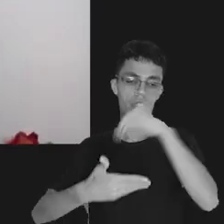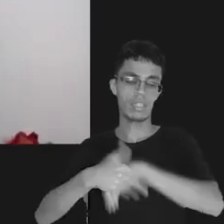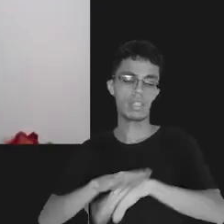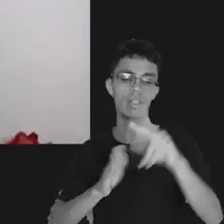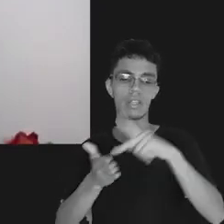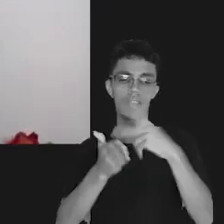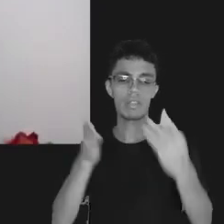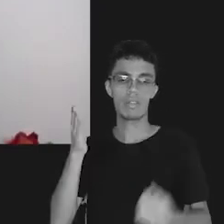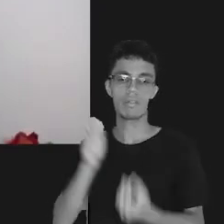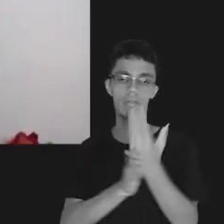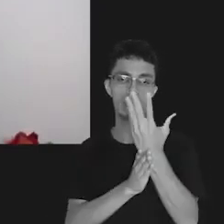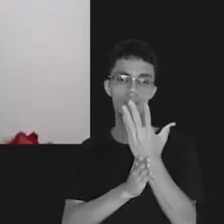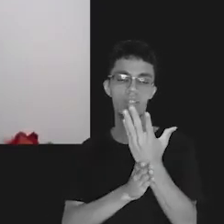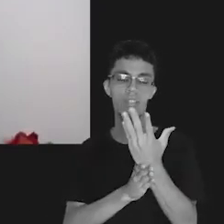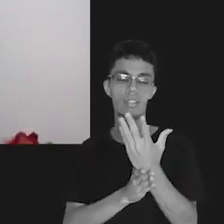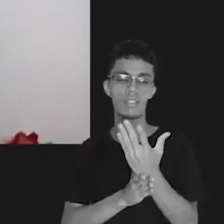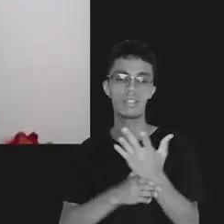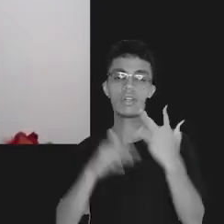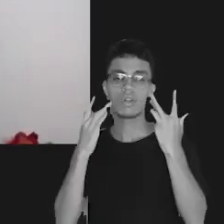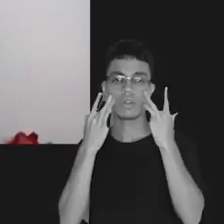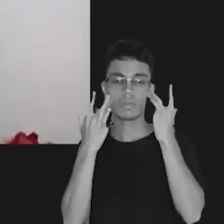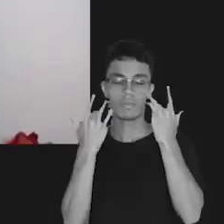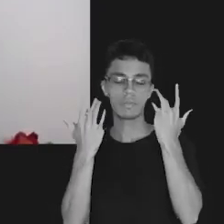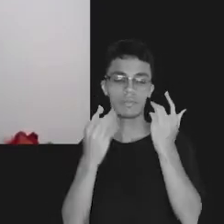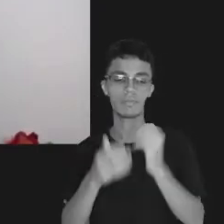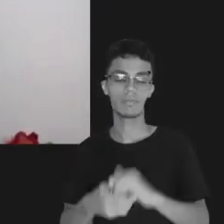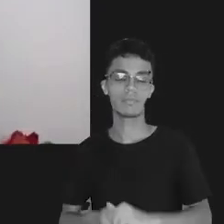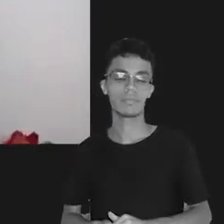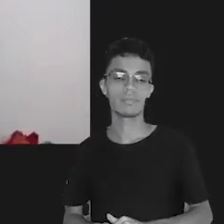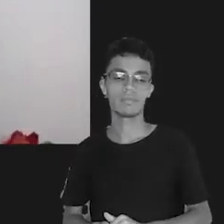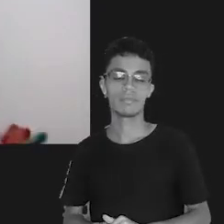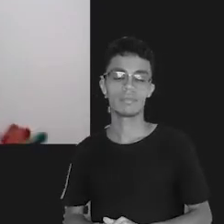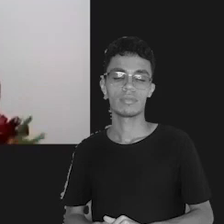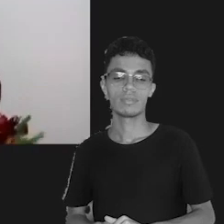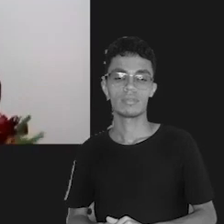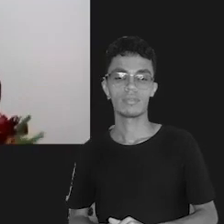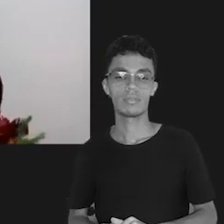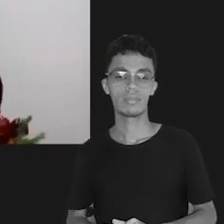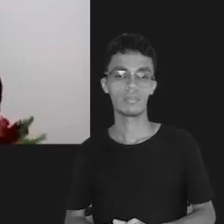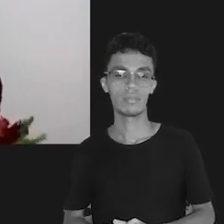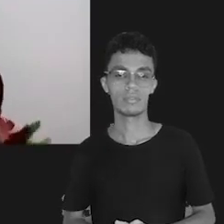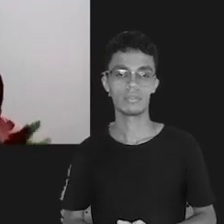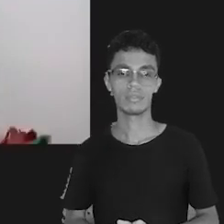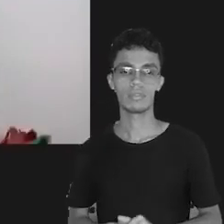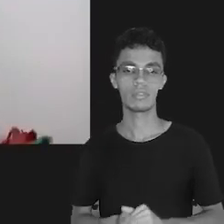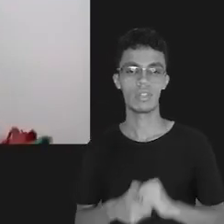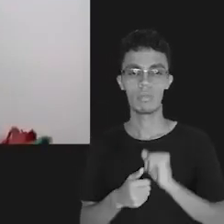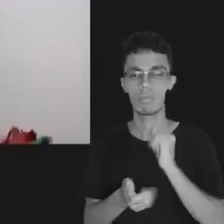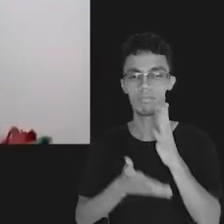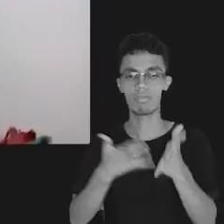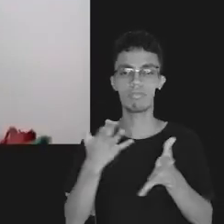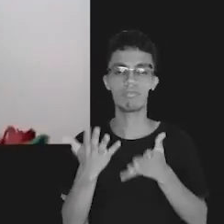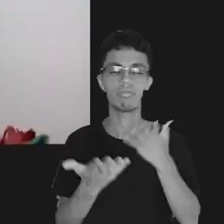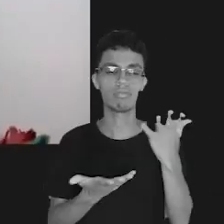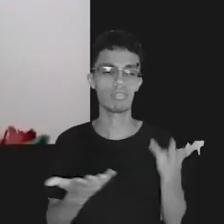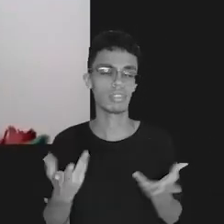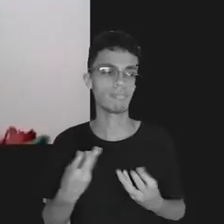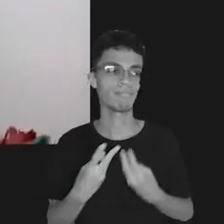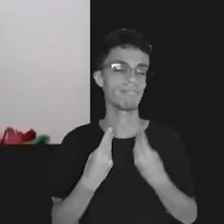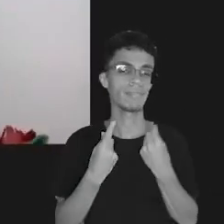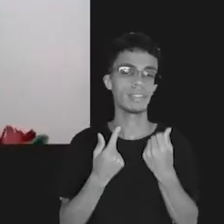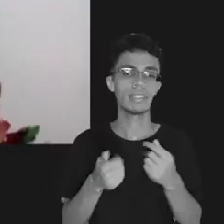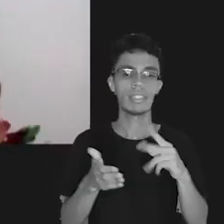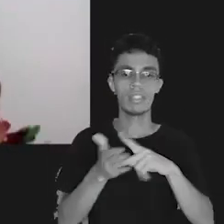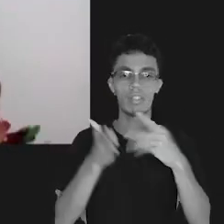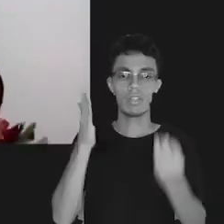vezes, a poesia dentro da obra dramatúrgica de uma maneira muito fluida, né, de uma maneira que